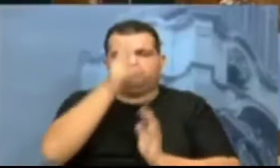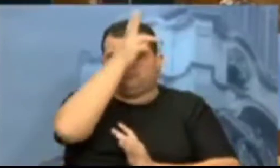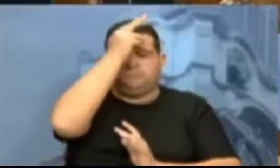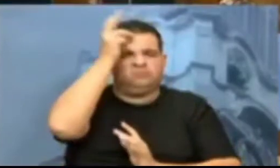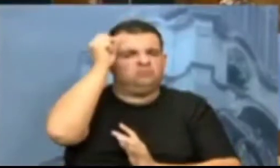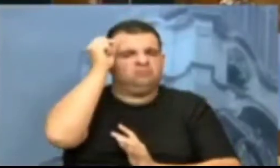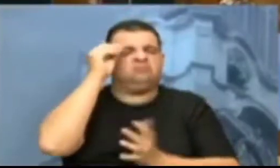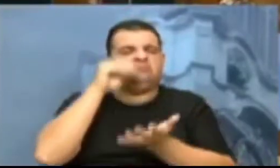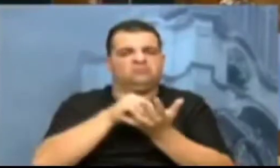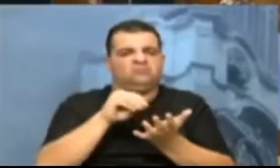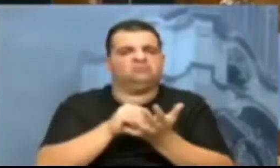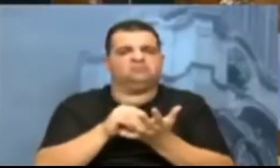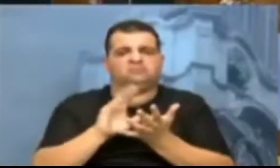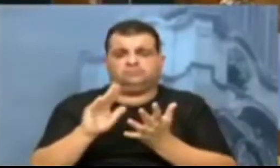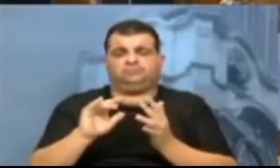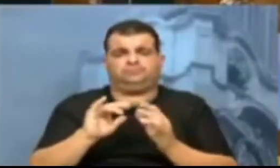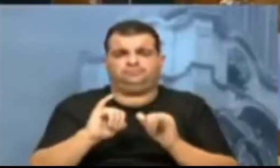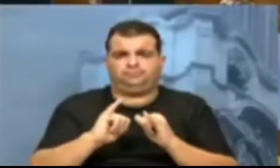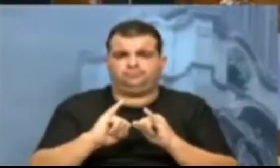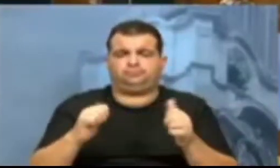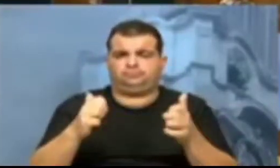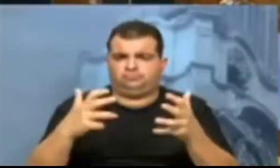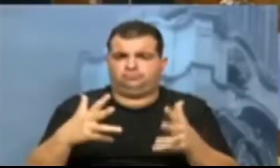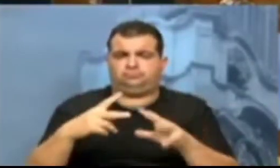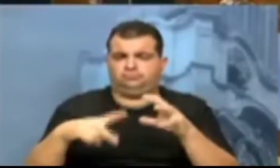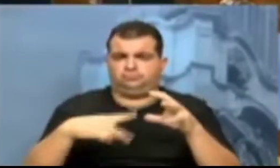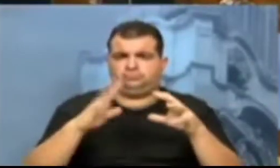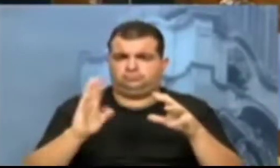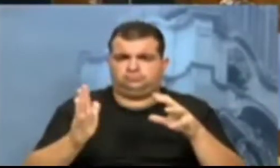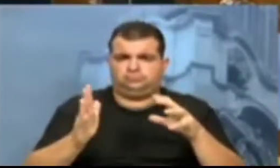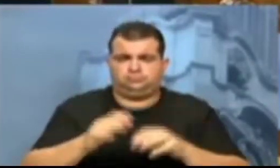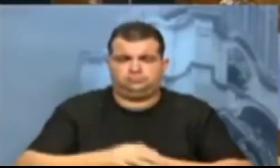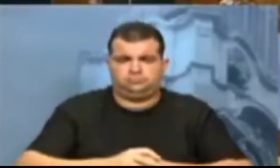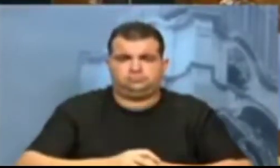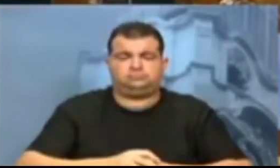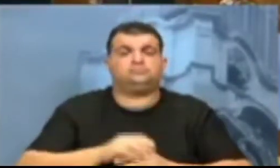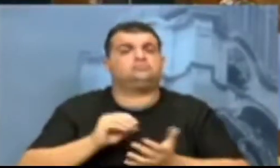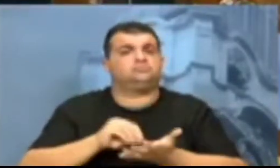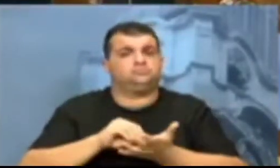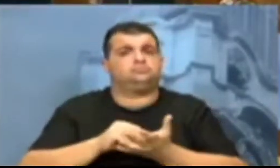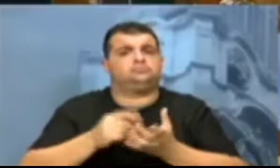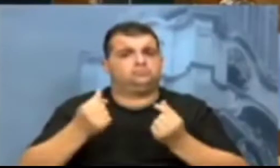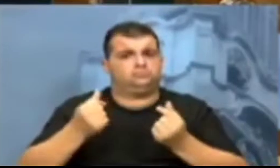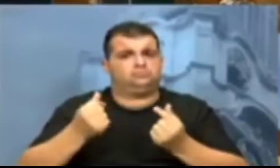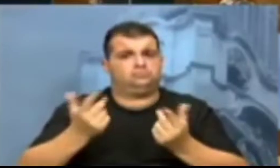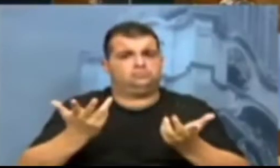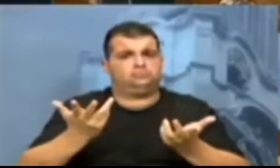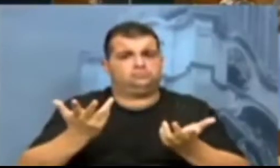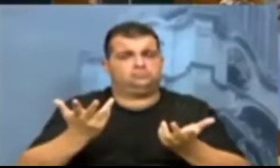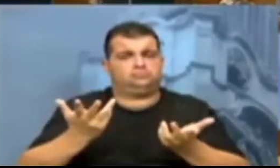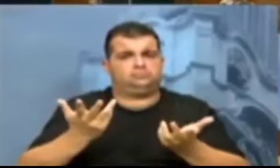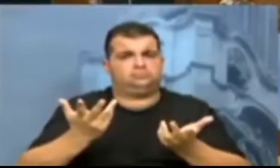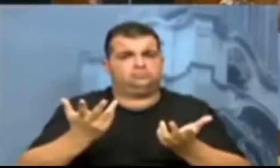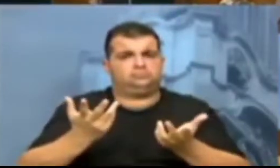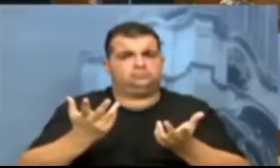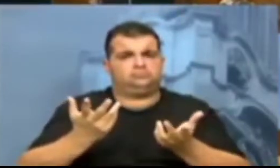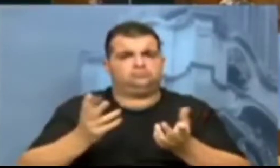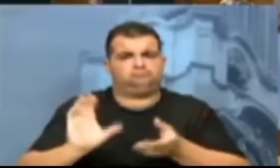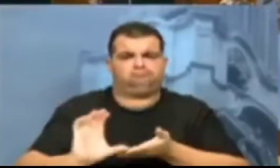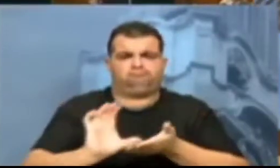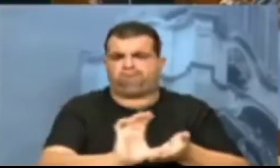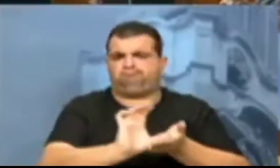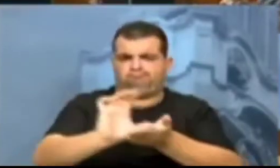Prefeitura, isso já foi argumentado aqui nessa casa, faltam recursos para serem alocados,